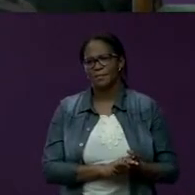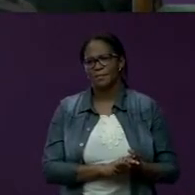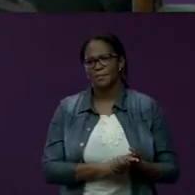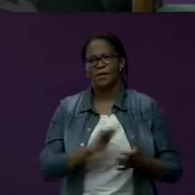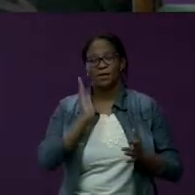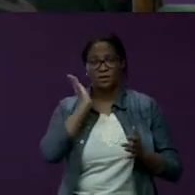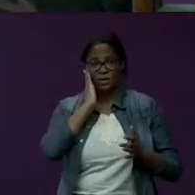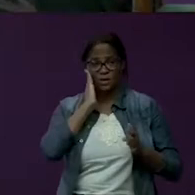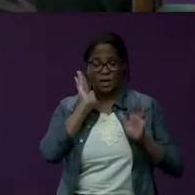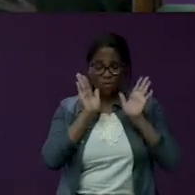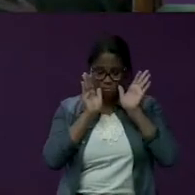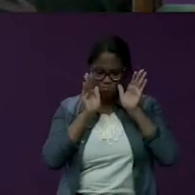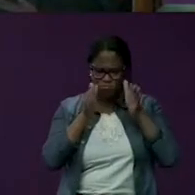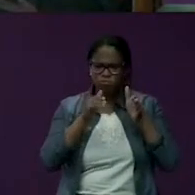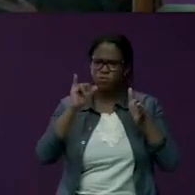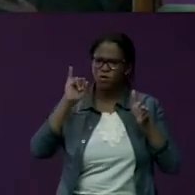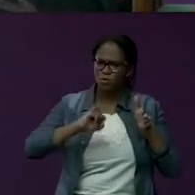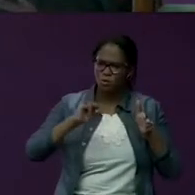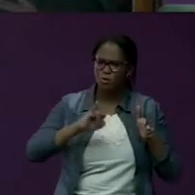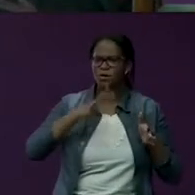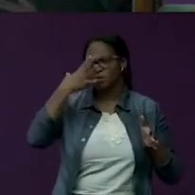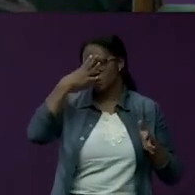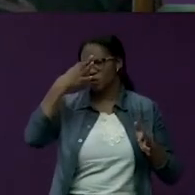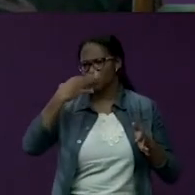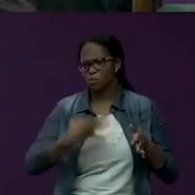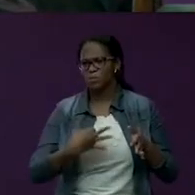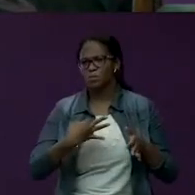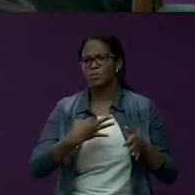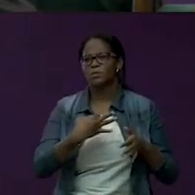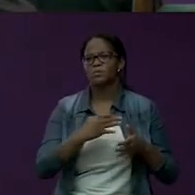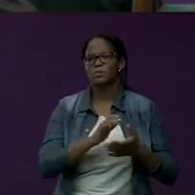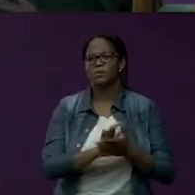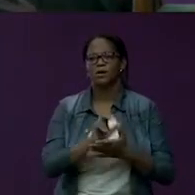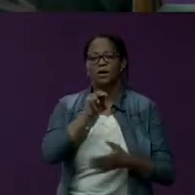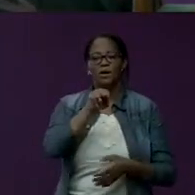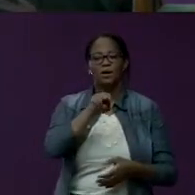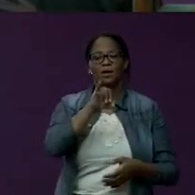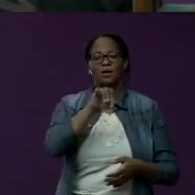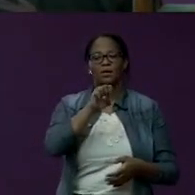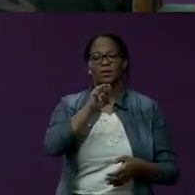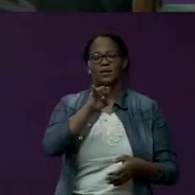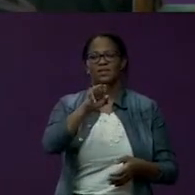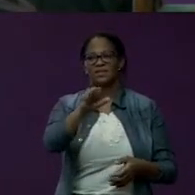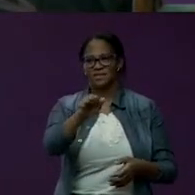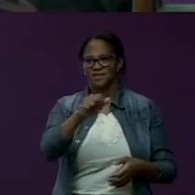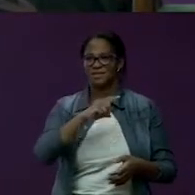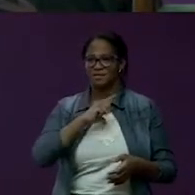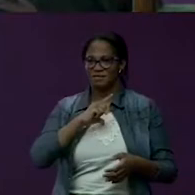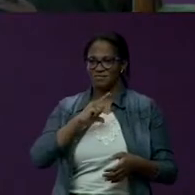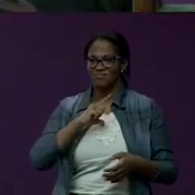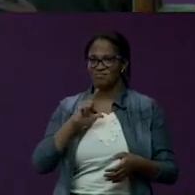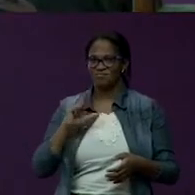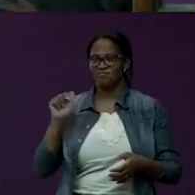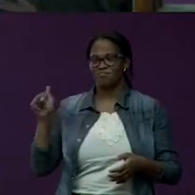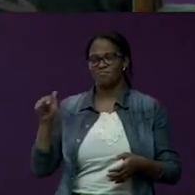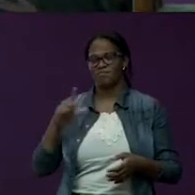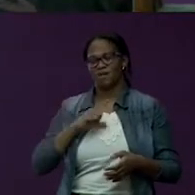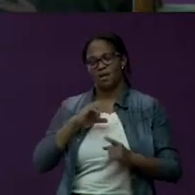da ênfase, da importância, da compreensão que a Anísia e a Fiocruz têm